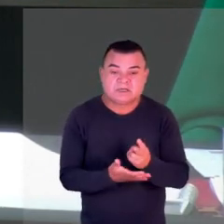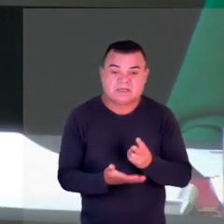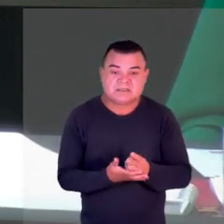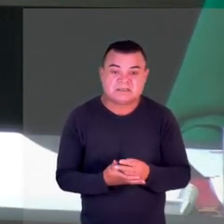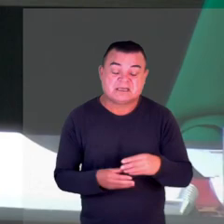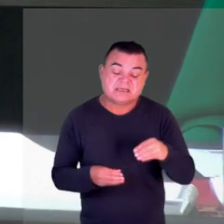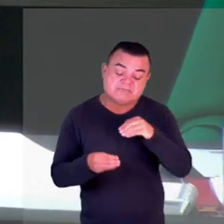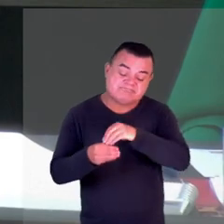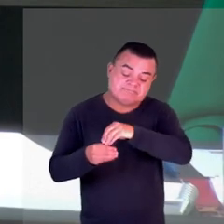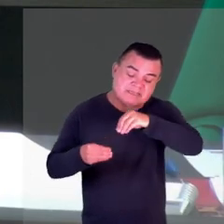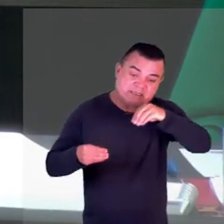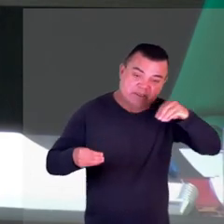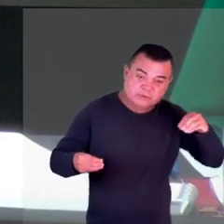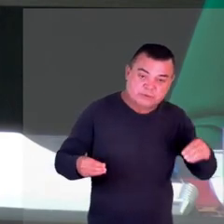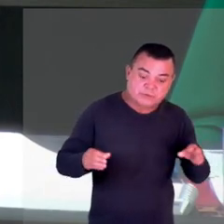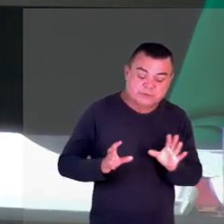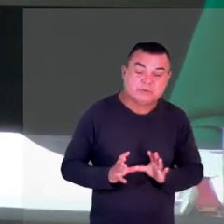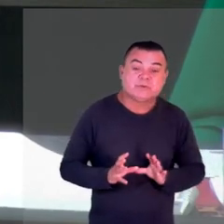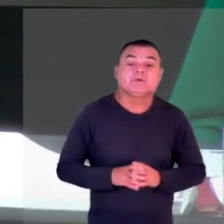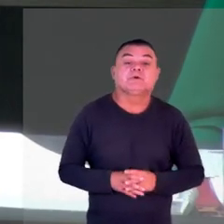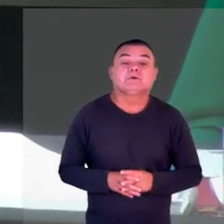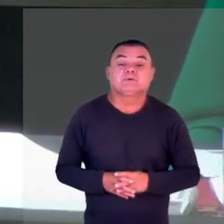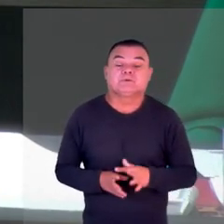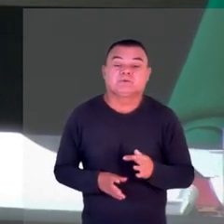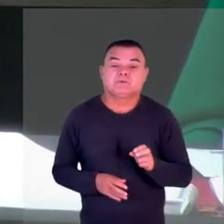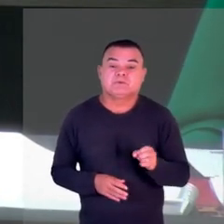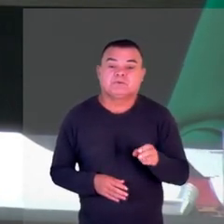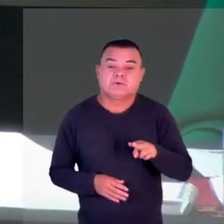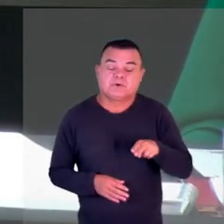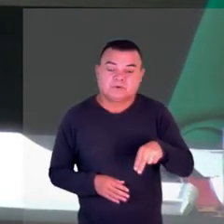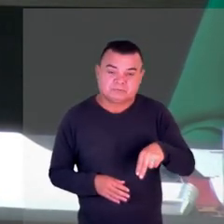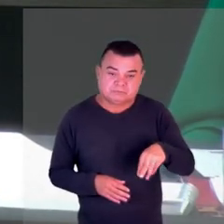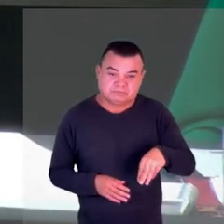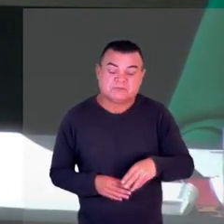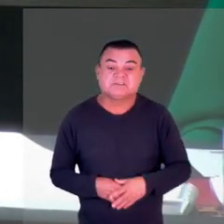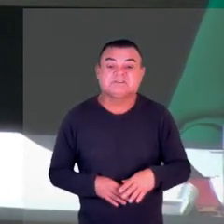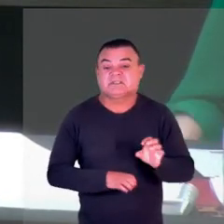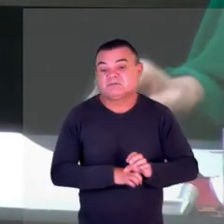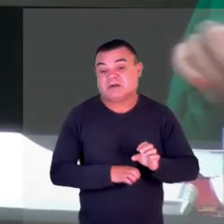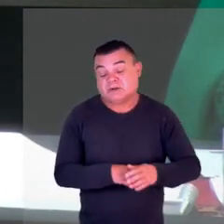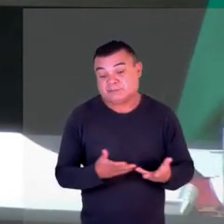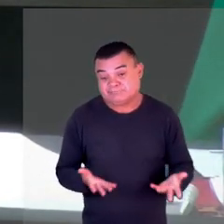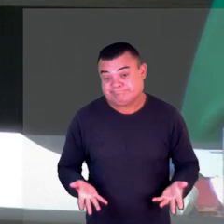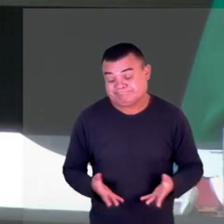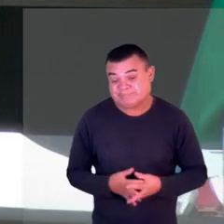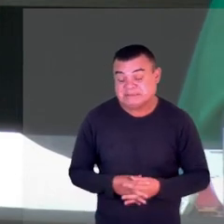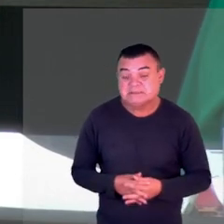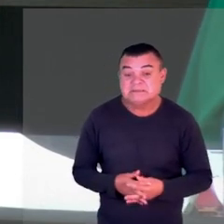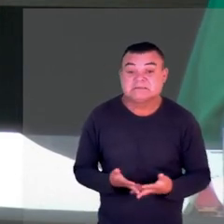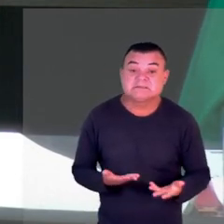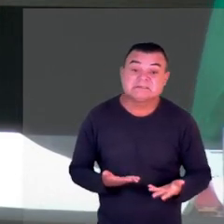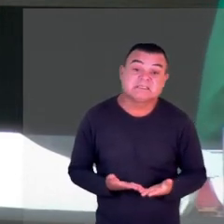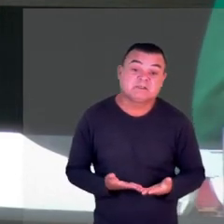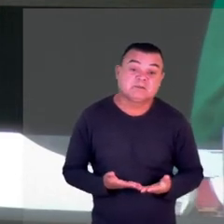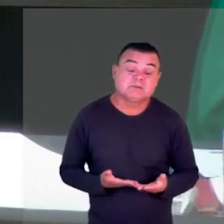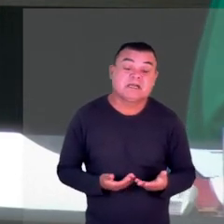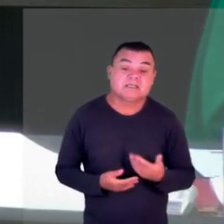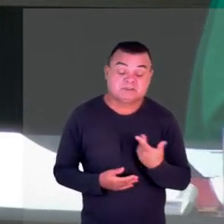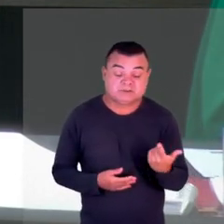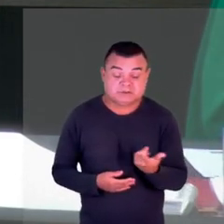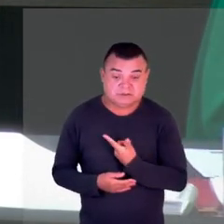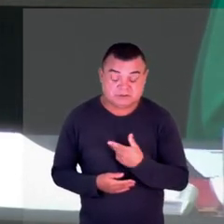tinha uma Justiça Federal menos sensível do que os juízes da infância então a gente escolheu